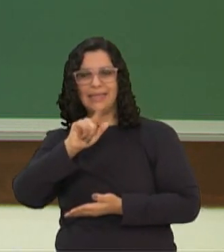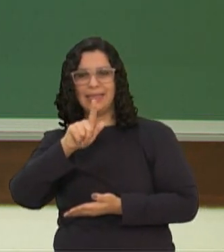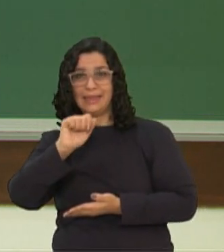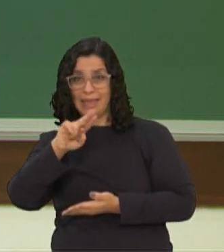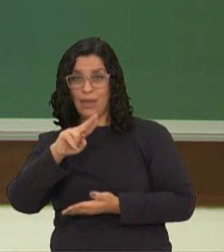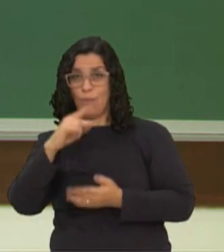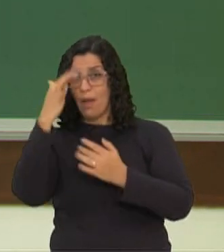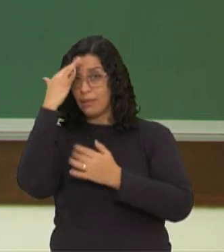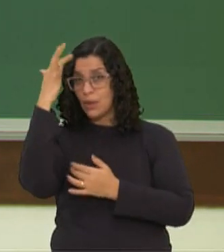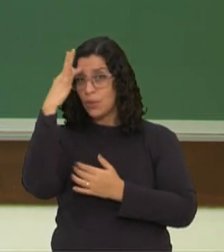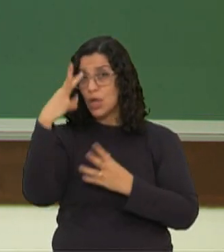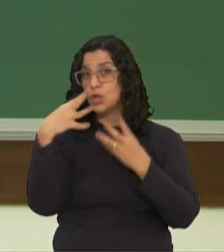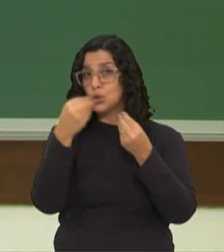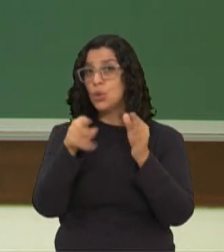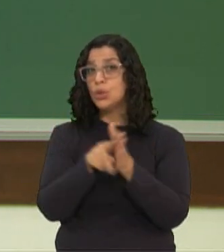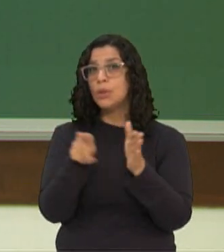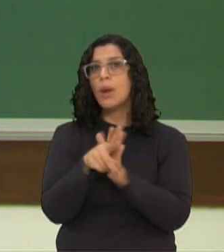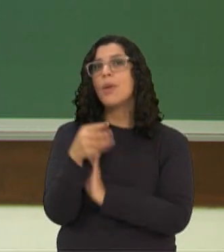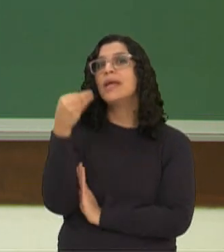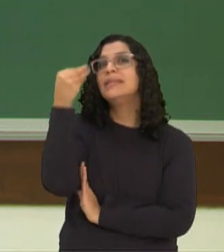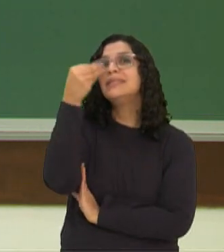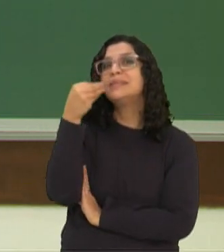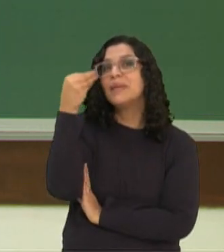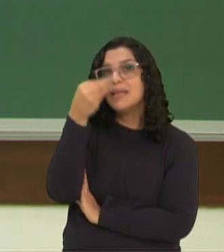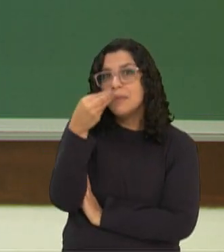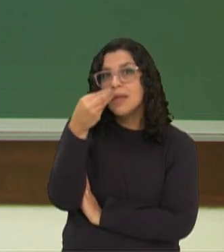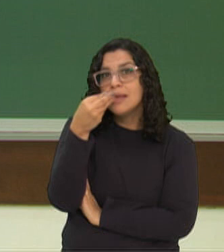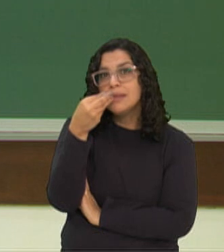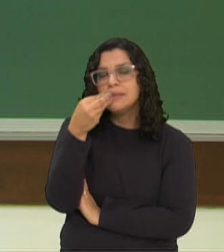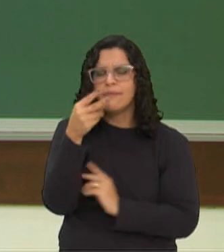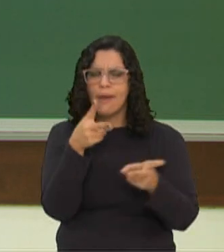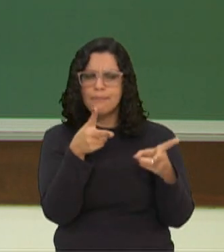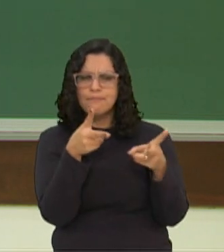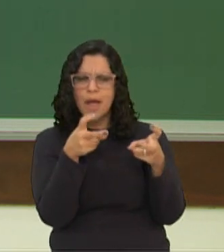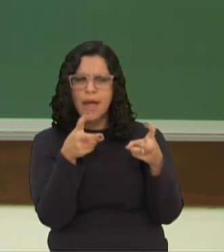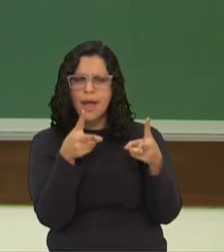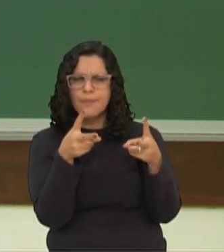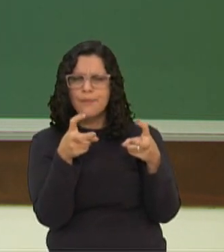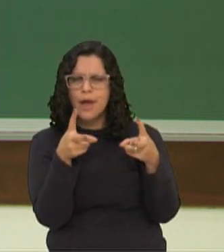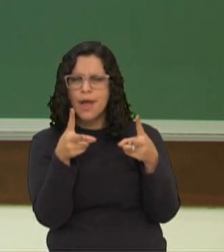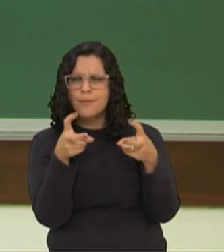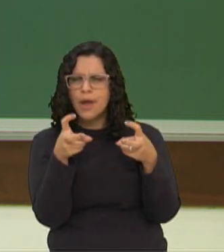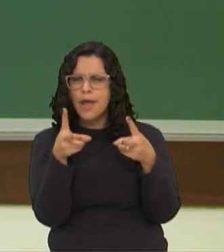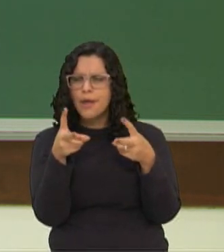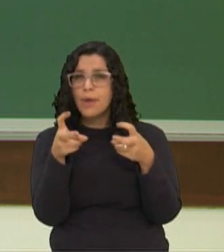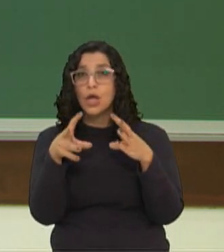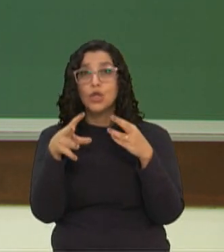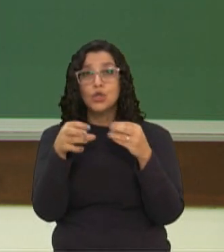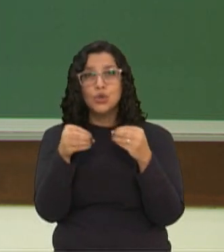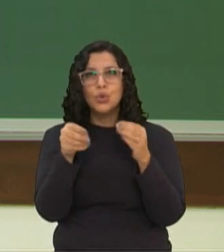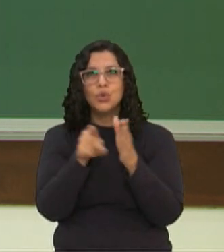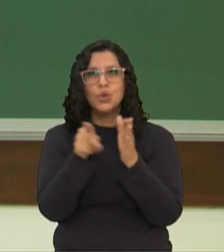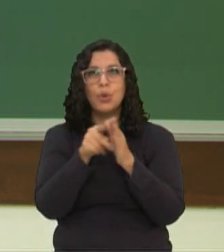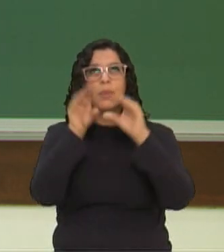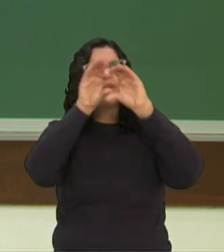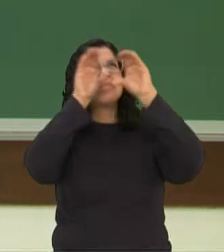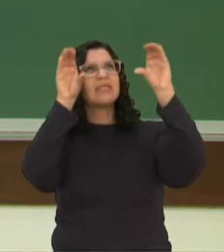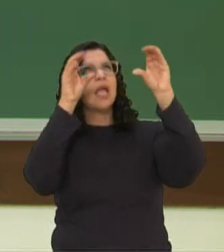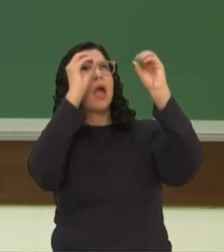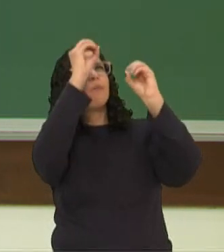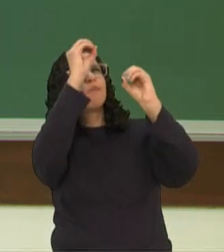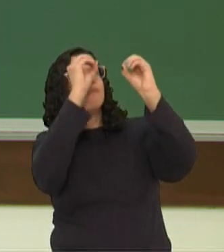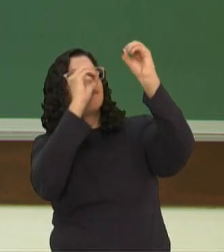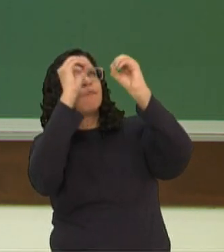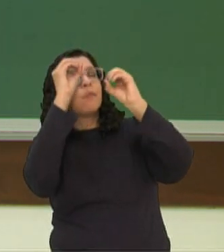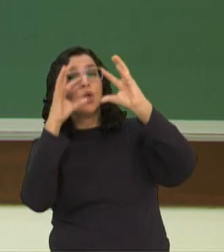as teorias dele através da experimentação. Isso é, observar os astros celestes, observar os